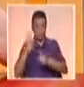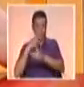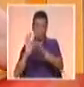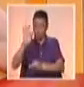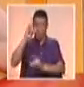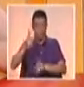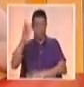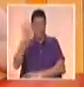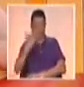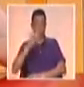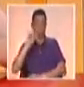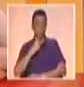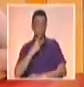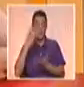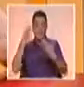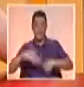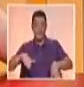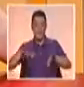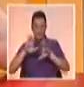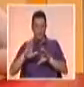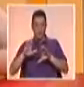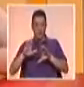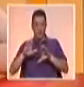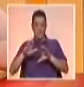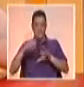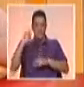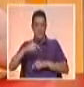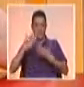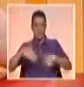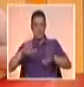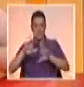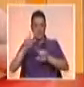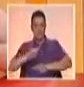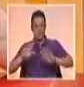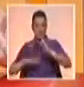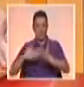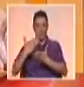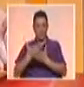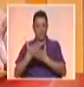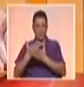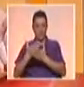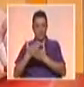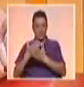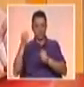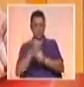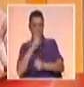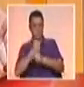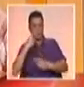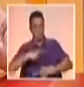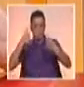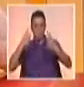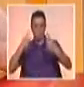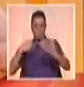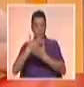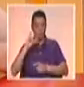dele. Mas, de facto, e não há aquele... E comunicam mais do que uma forma. Exatamente. Não é? Mas não há a oferta por parte dos serviços públicos.